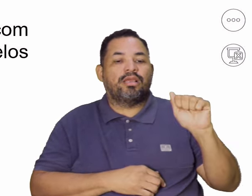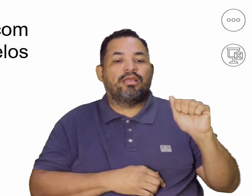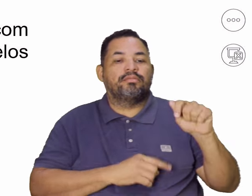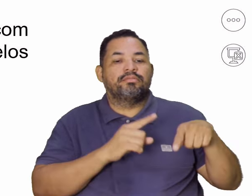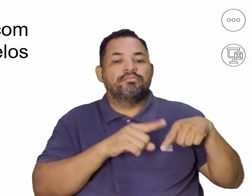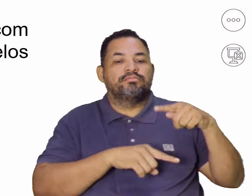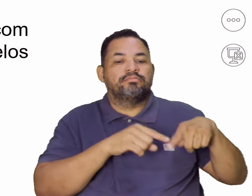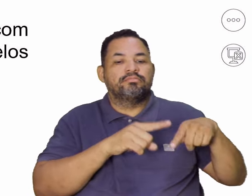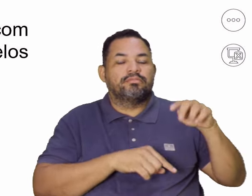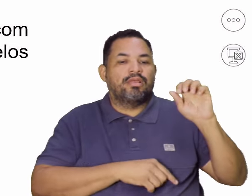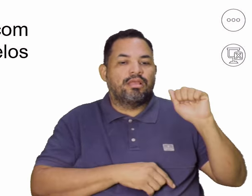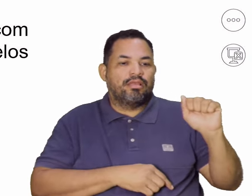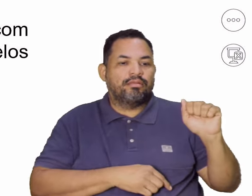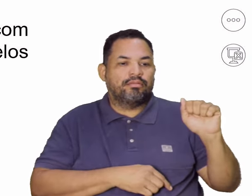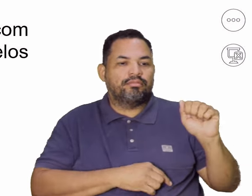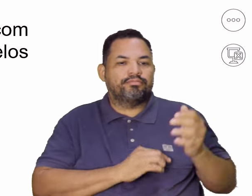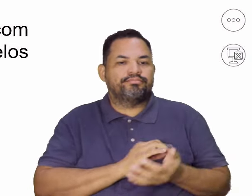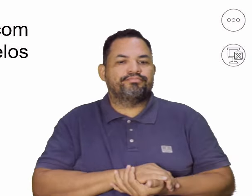m